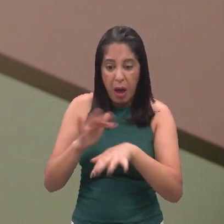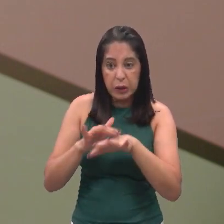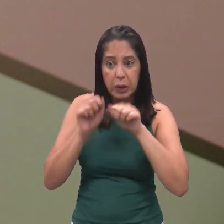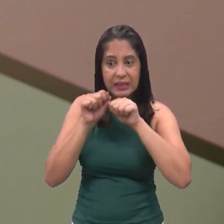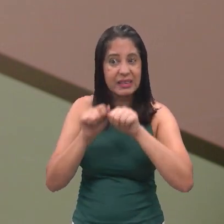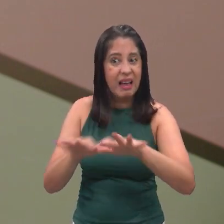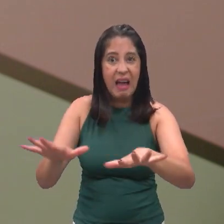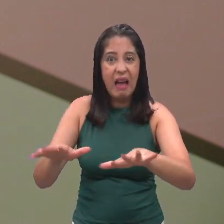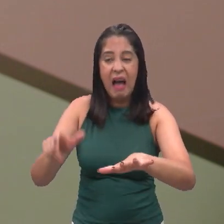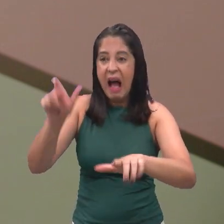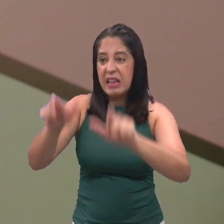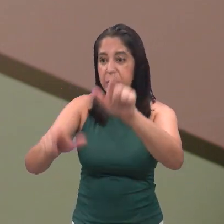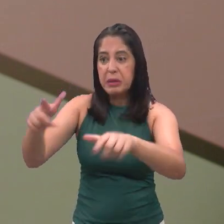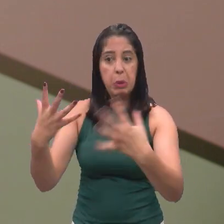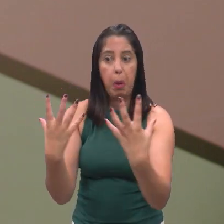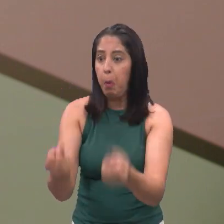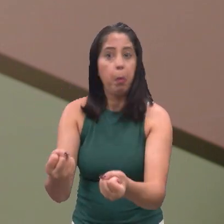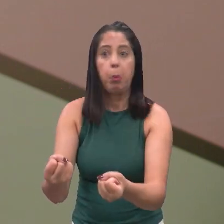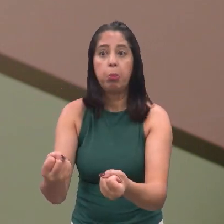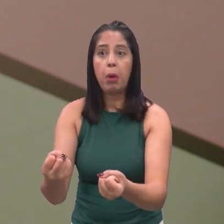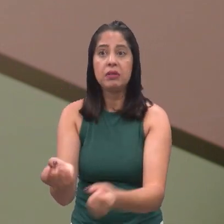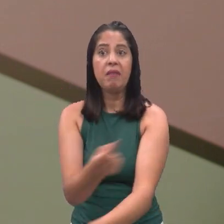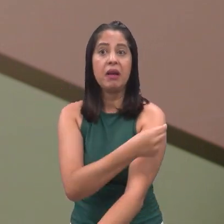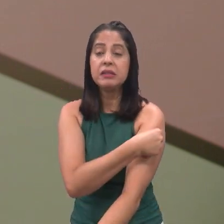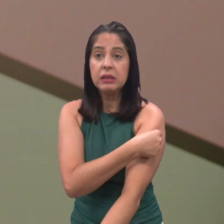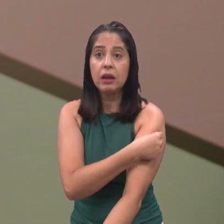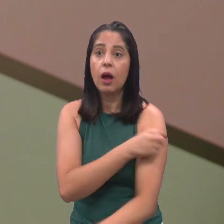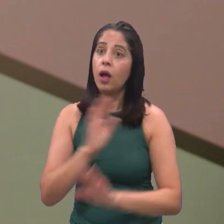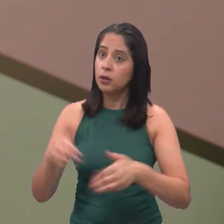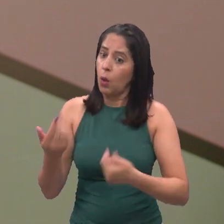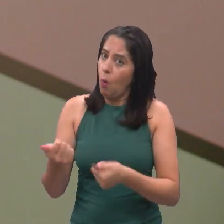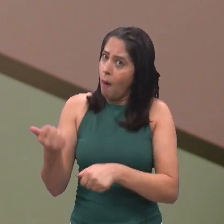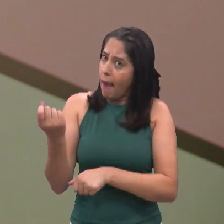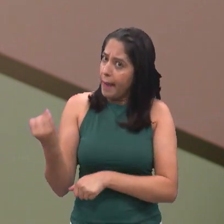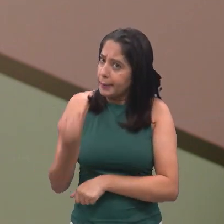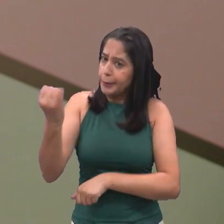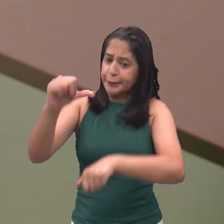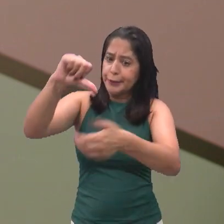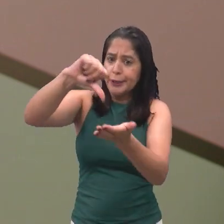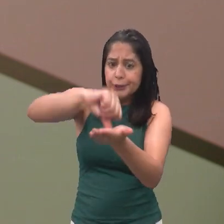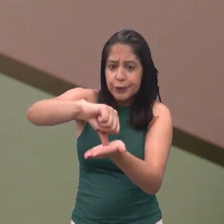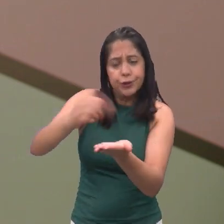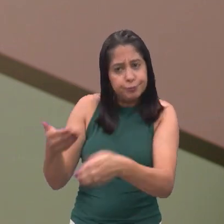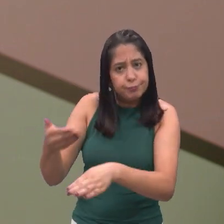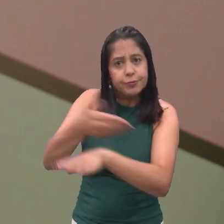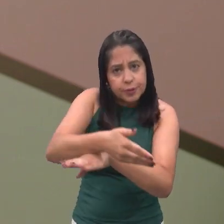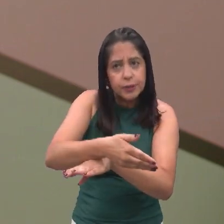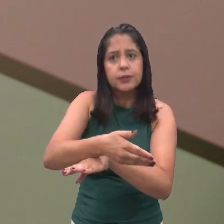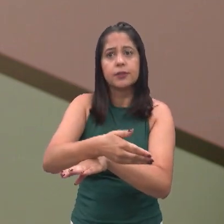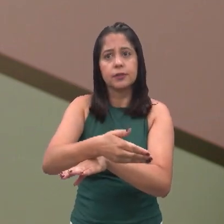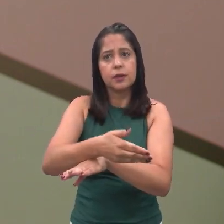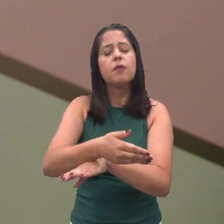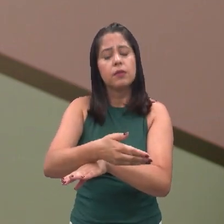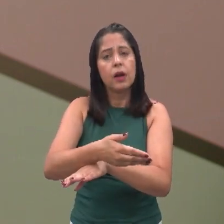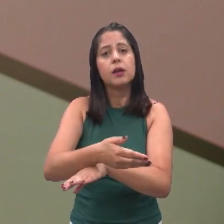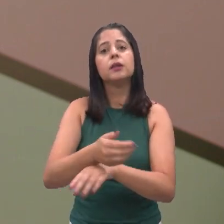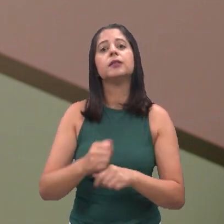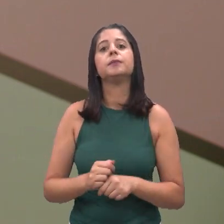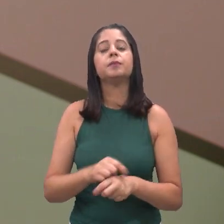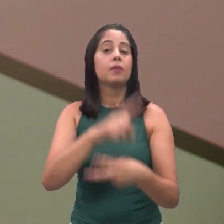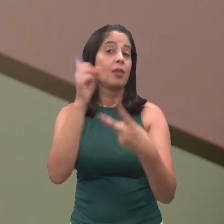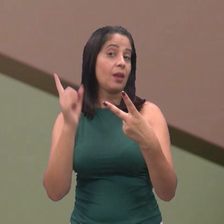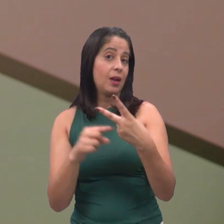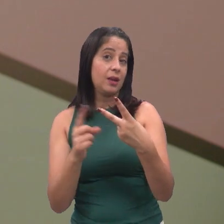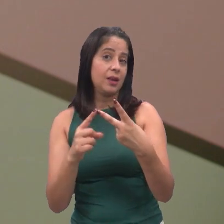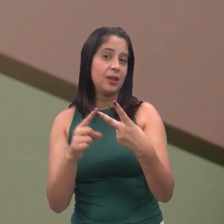muito importante ir no posto de saúde, fazer mesmo, proteger com o que a gente tem, né, que são as vacinas, e depois